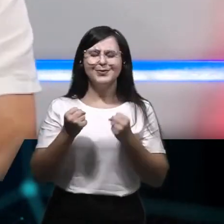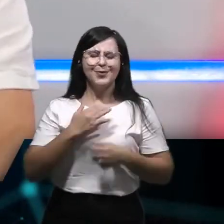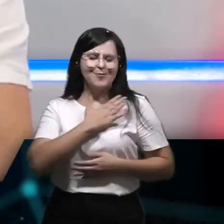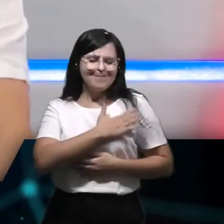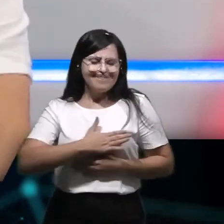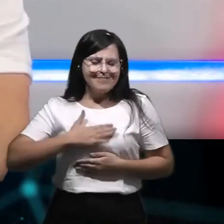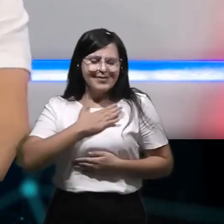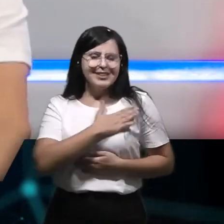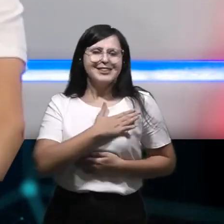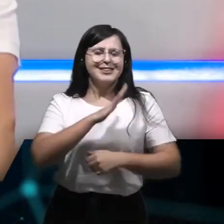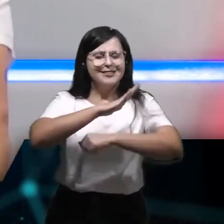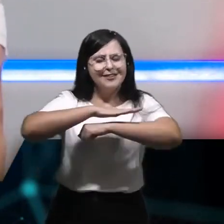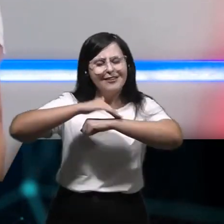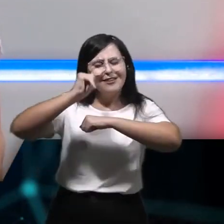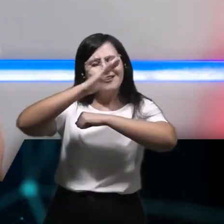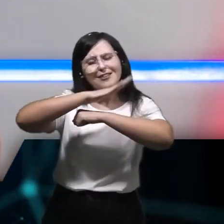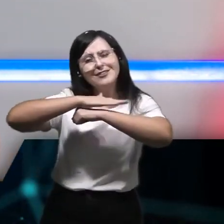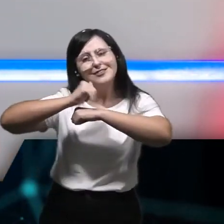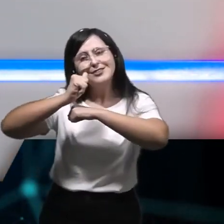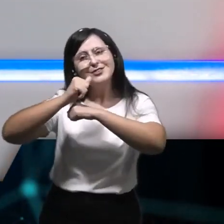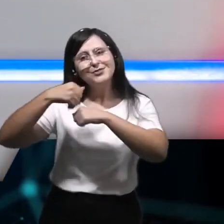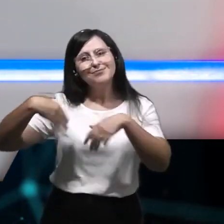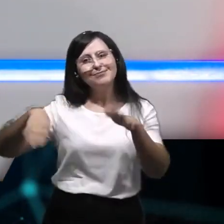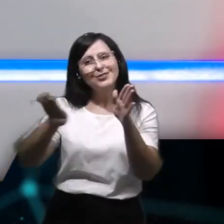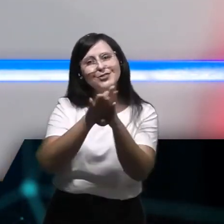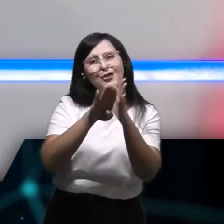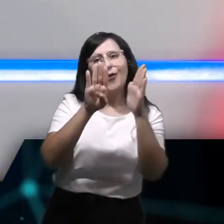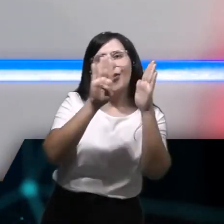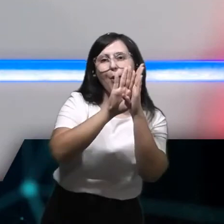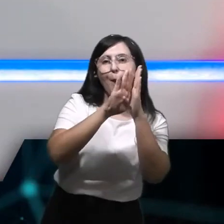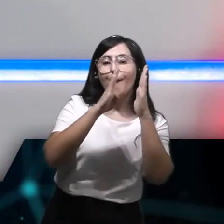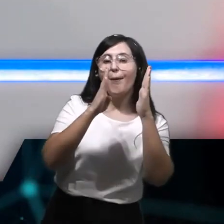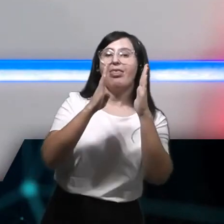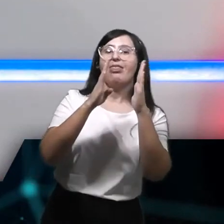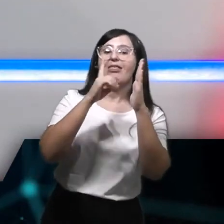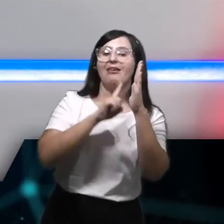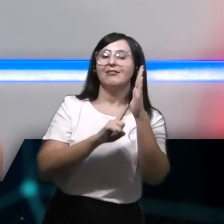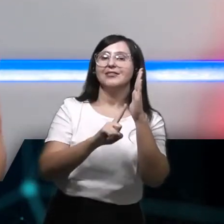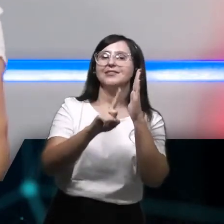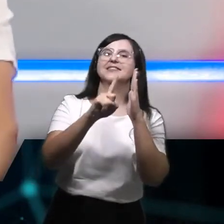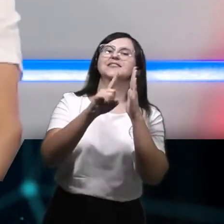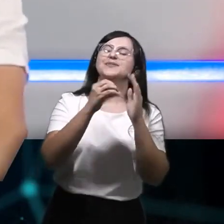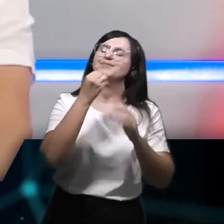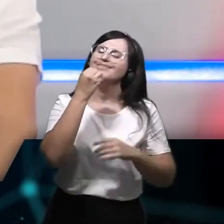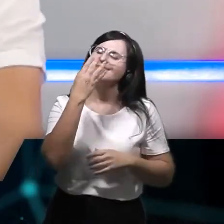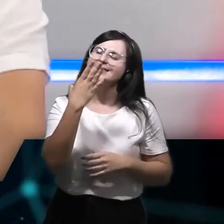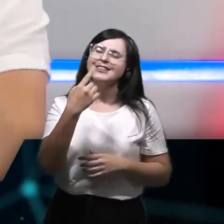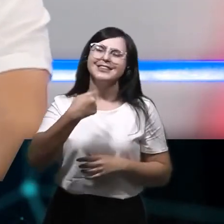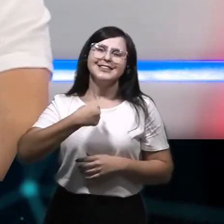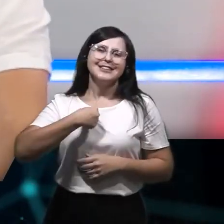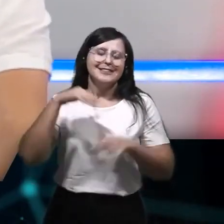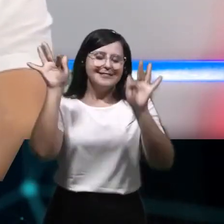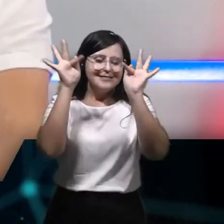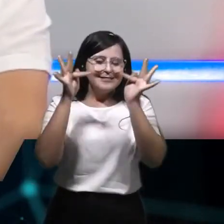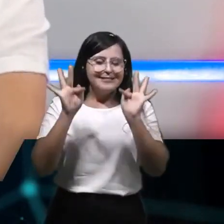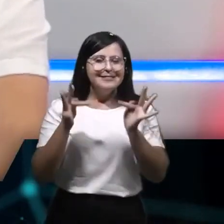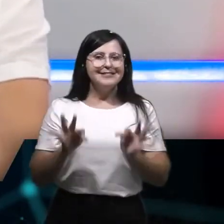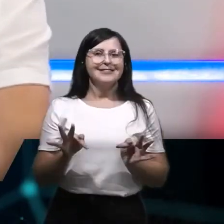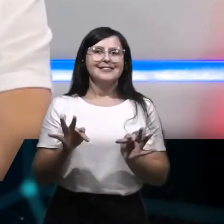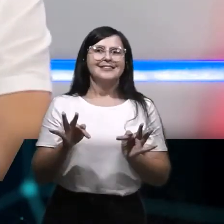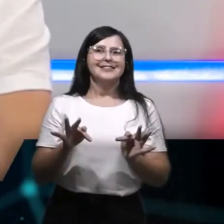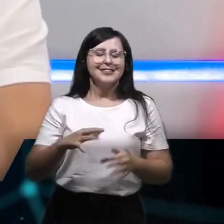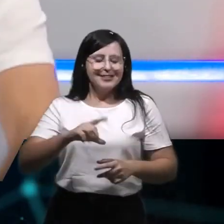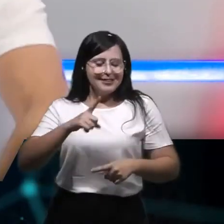muito carinho quando eu chego nas portas, que tenho feito porta a porta desde agosto. Isso para mim me dá uma satisfação muito grande e